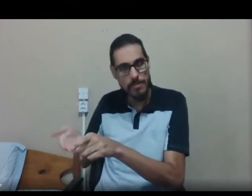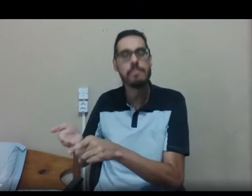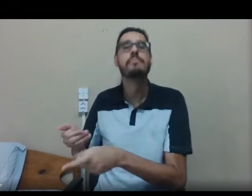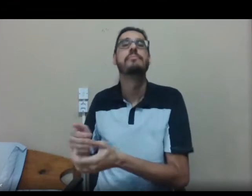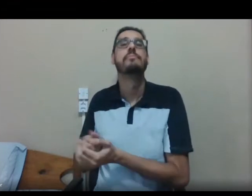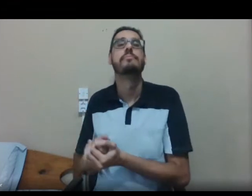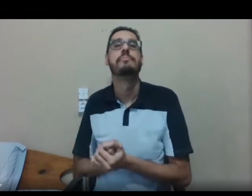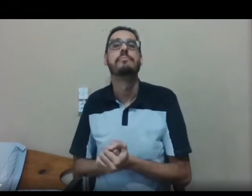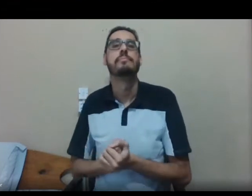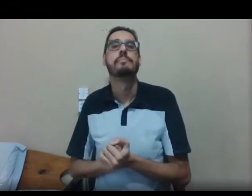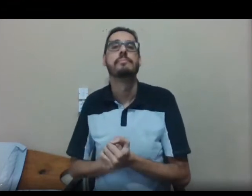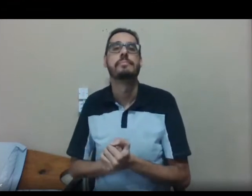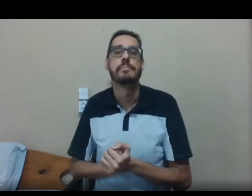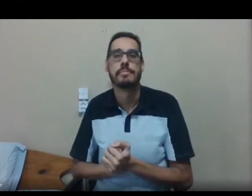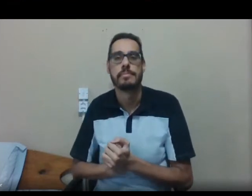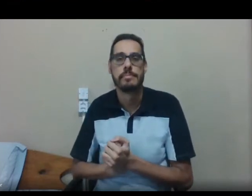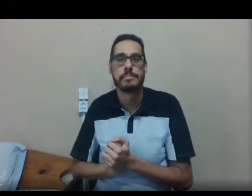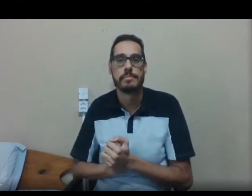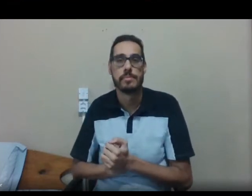falando para